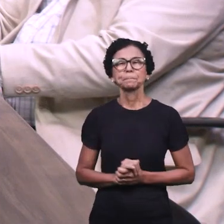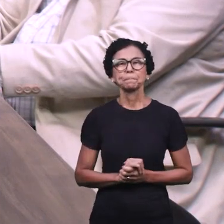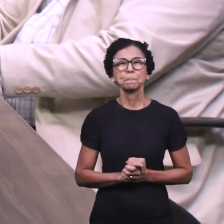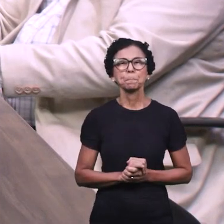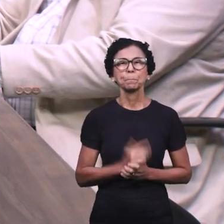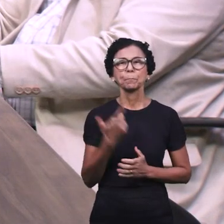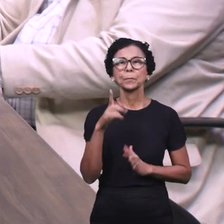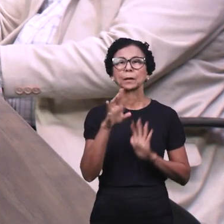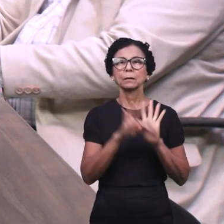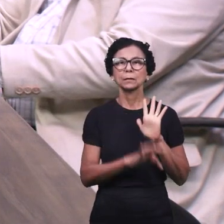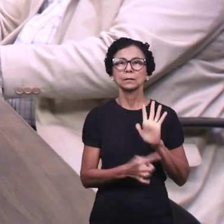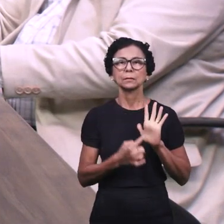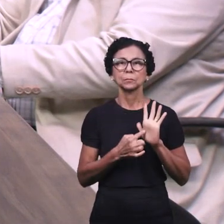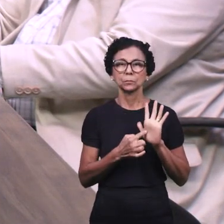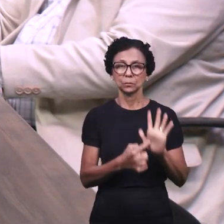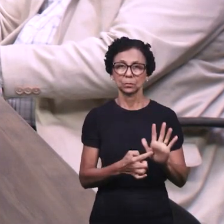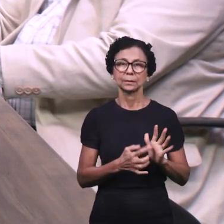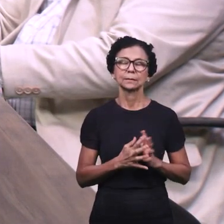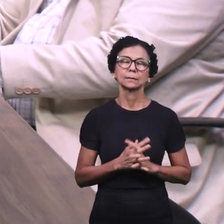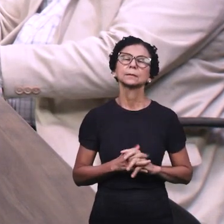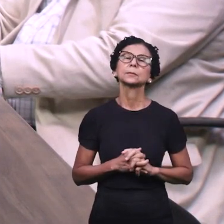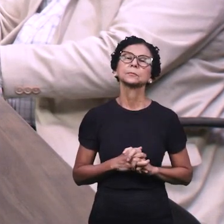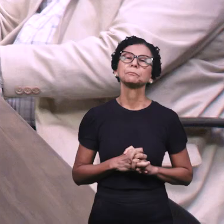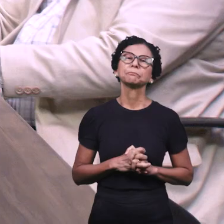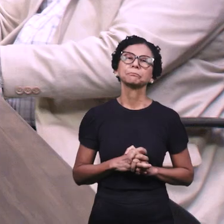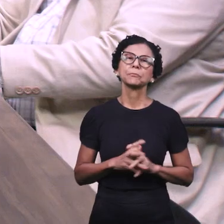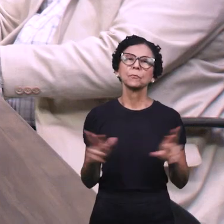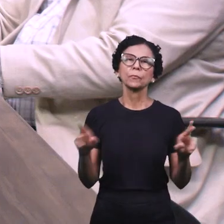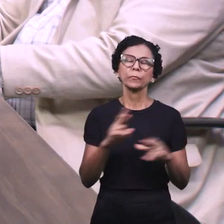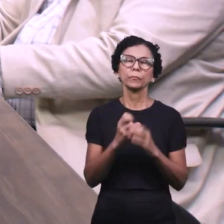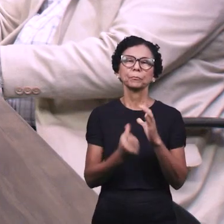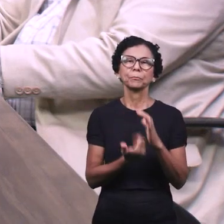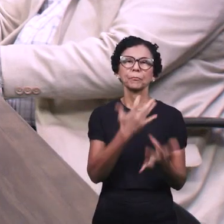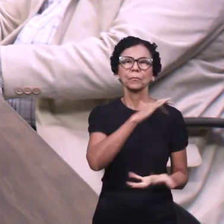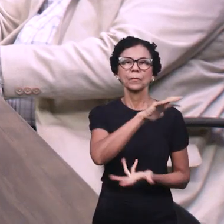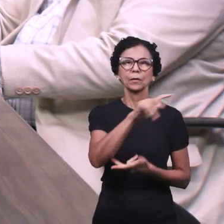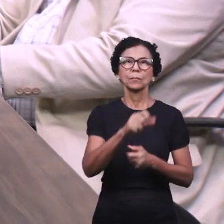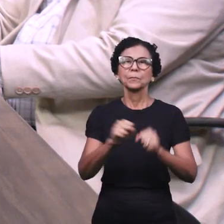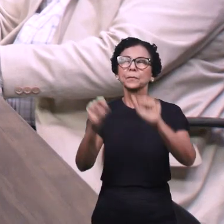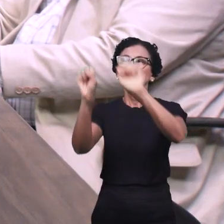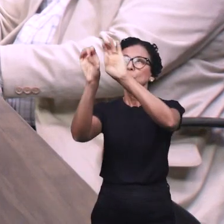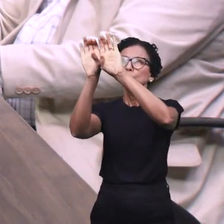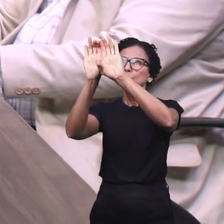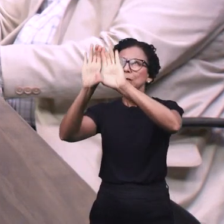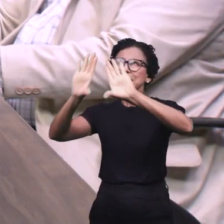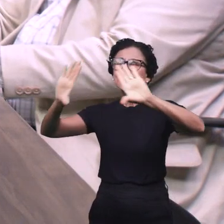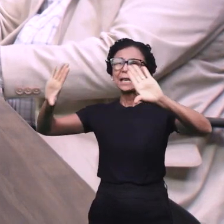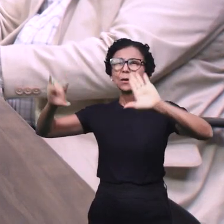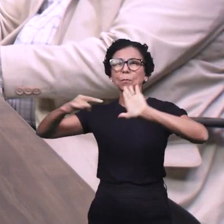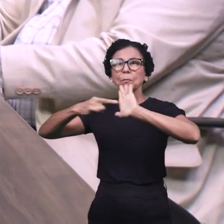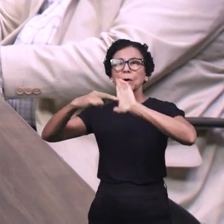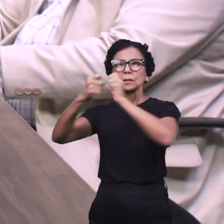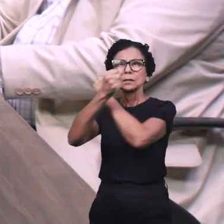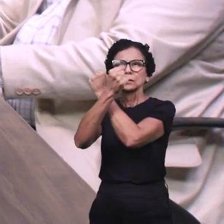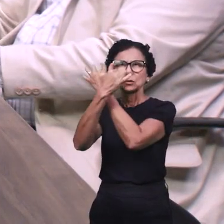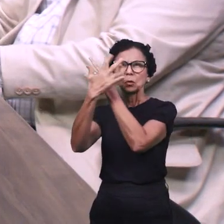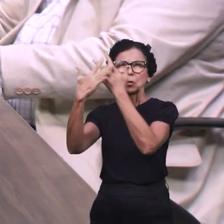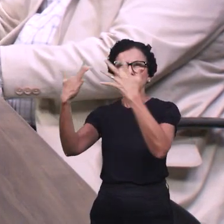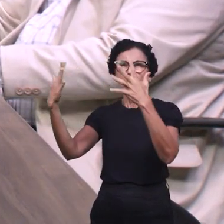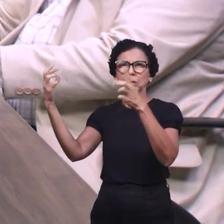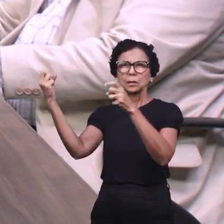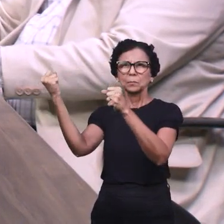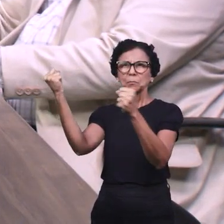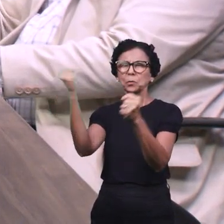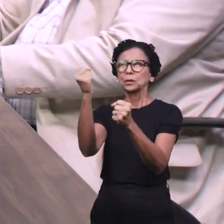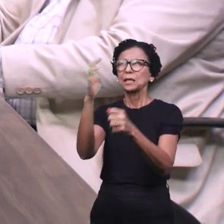que mostra, né, a respeito da criação. Então, olha, os céus manifestam a glória de Deus e o firmamento anuncia